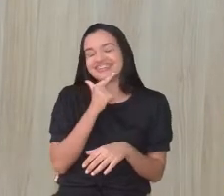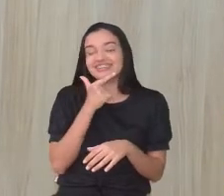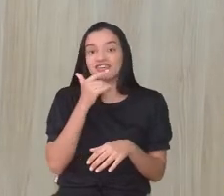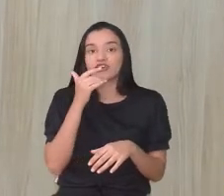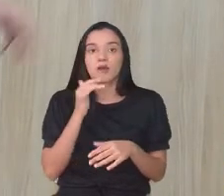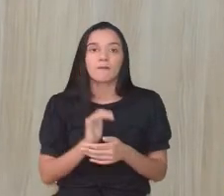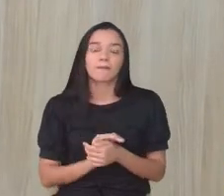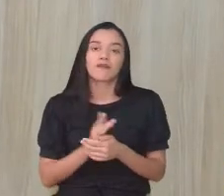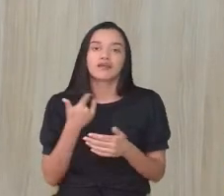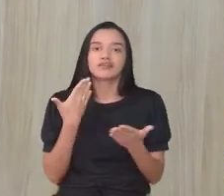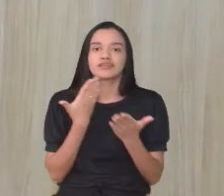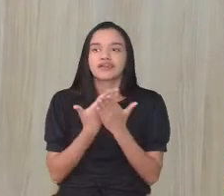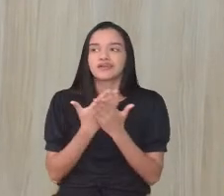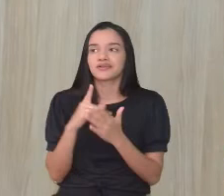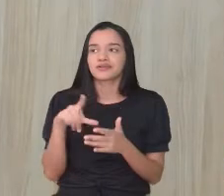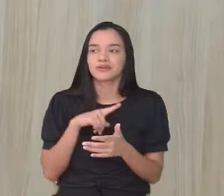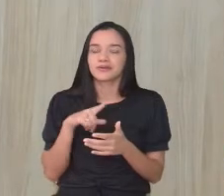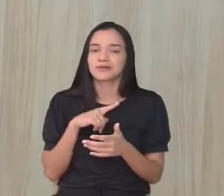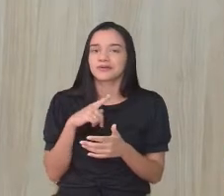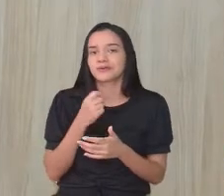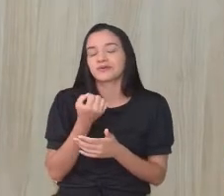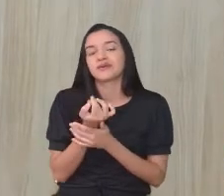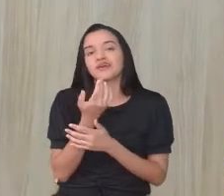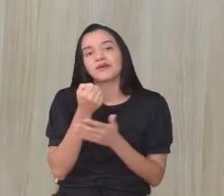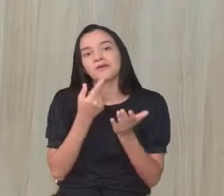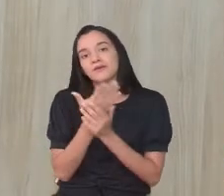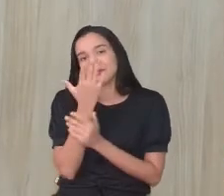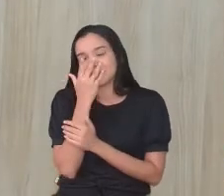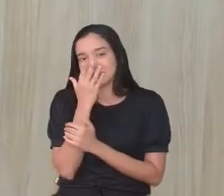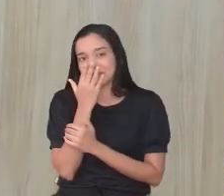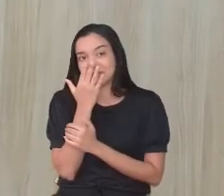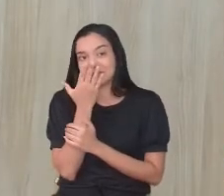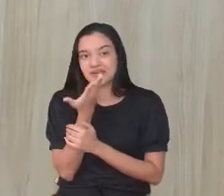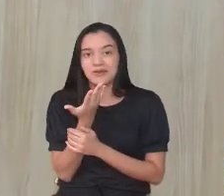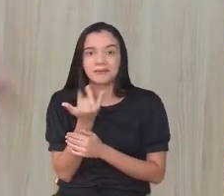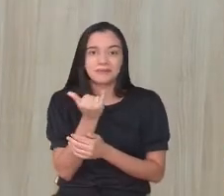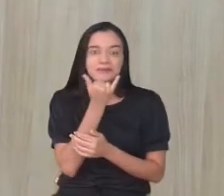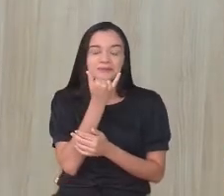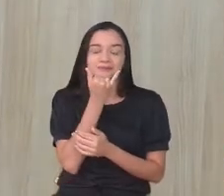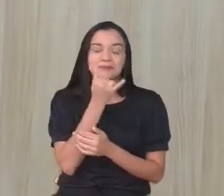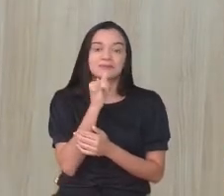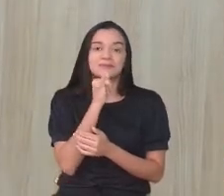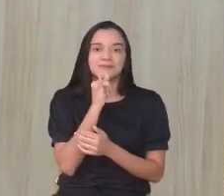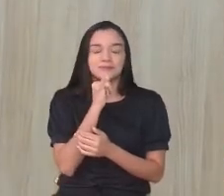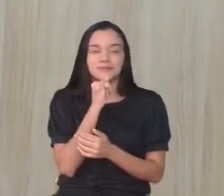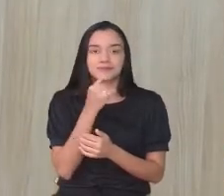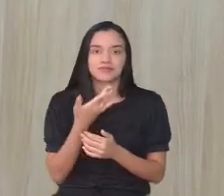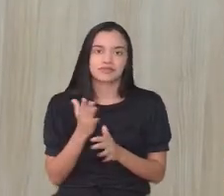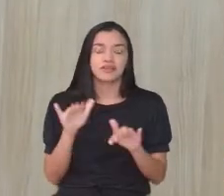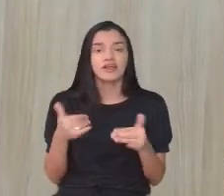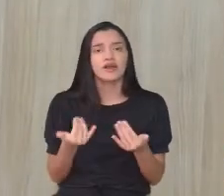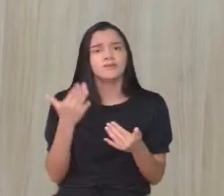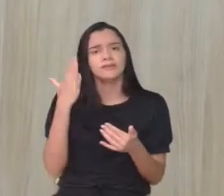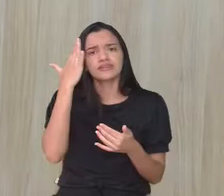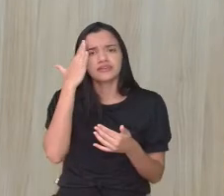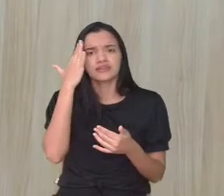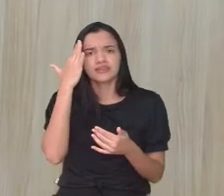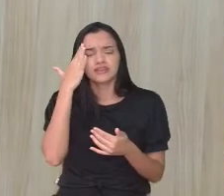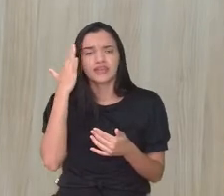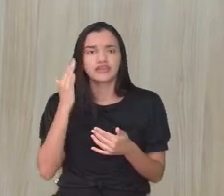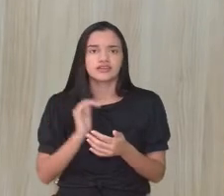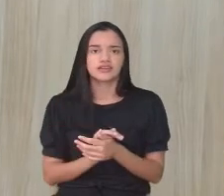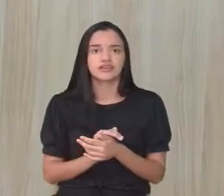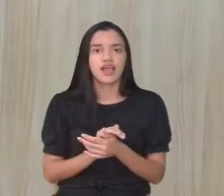No final da aula, eu tenho que comprar um doce pra Camille. Só para perdoar o exemplo. Mas entende que é